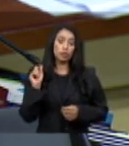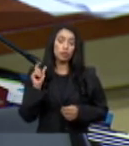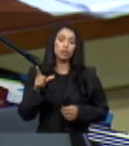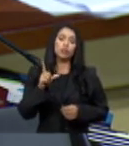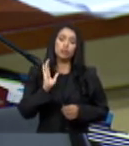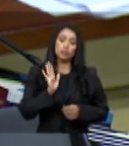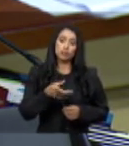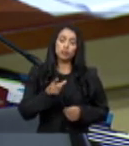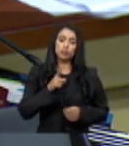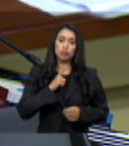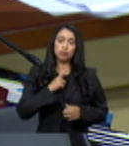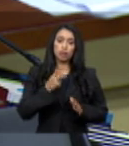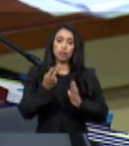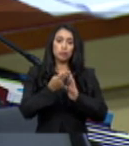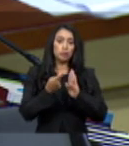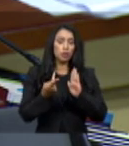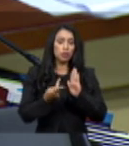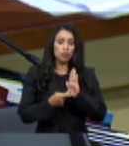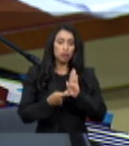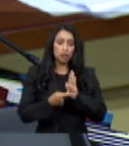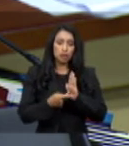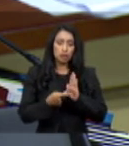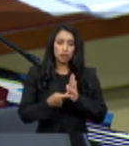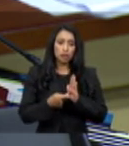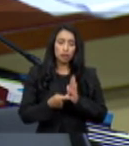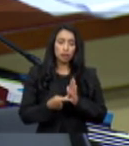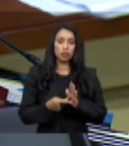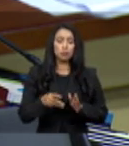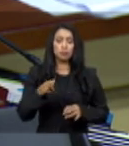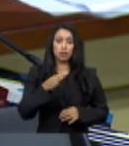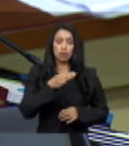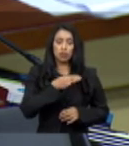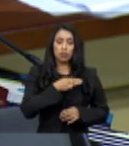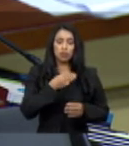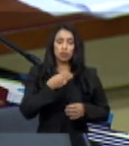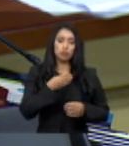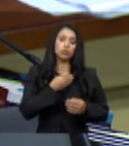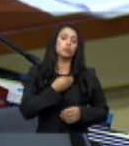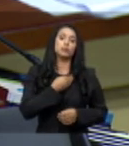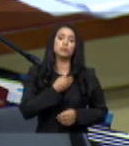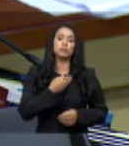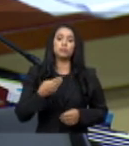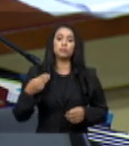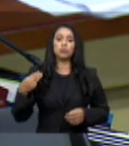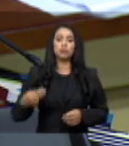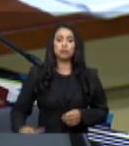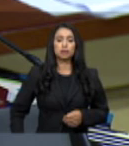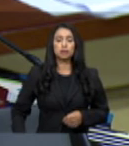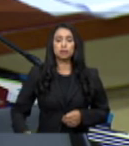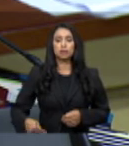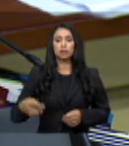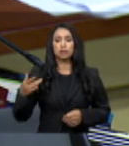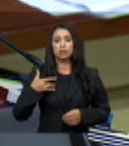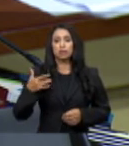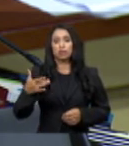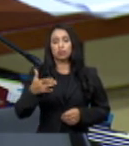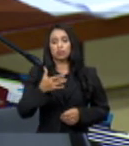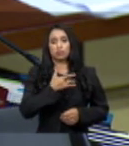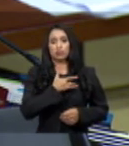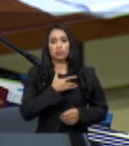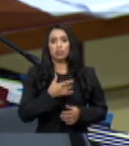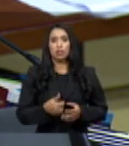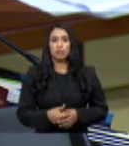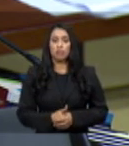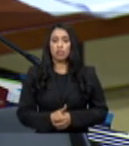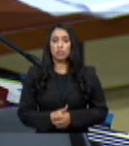existe portaria interministerial do ministério da saúde do ministério da justiça portaria interministerial